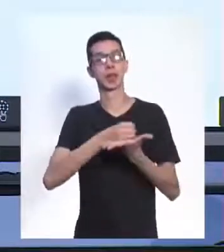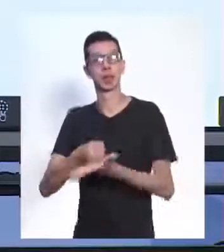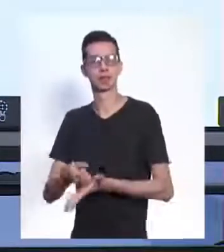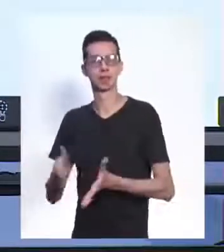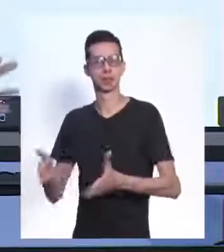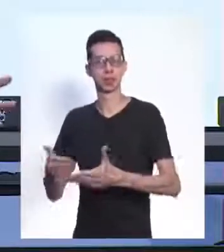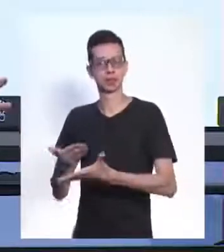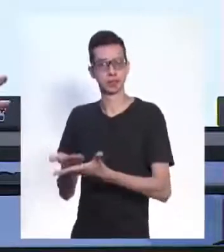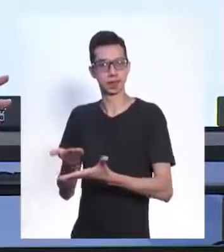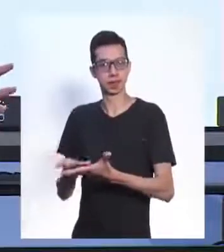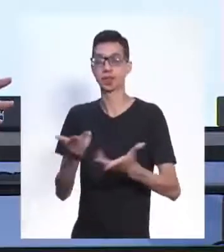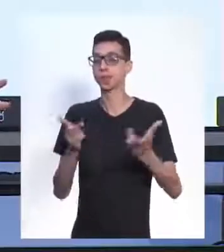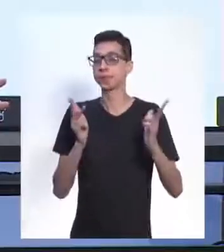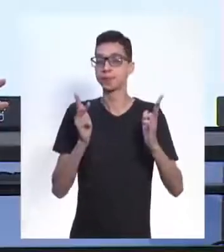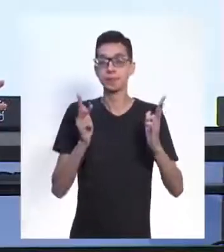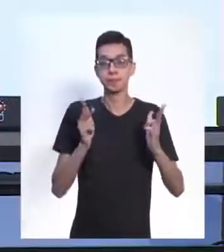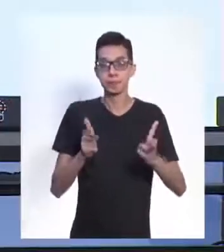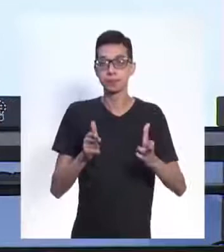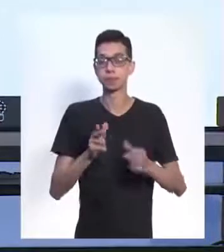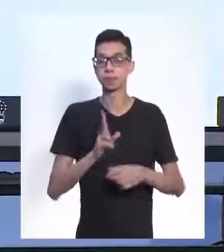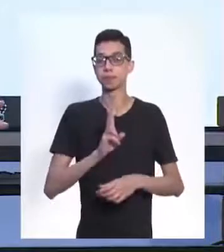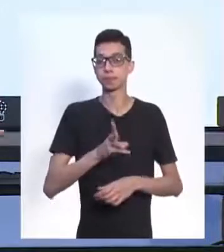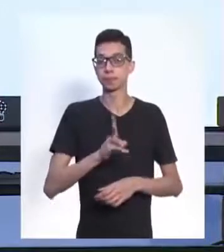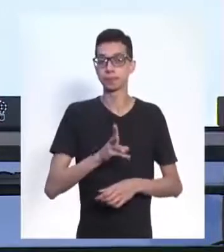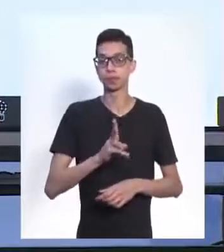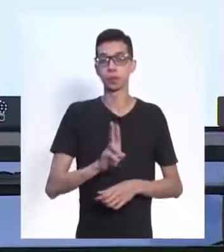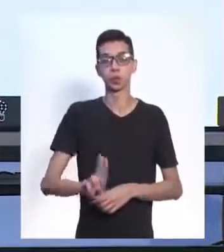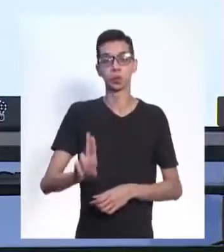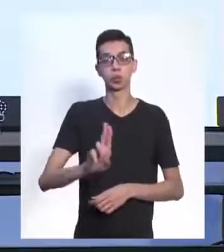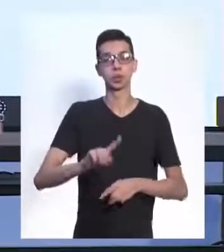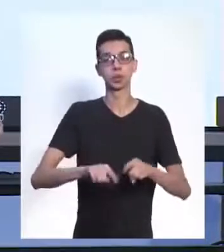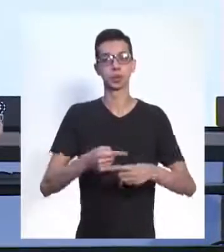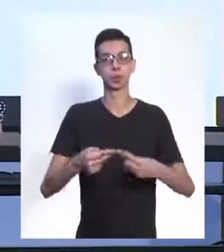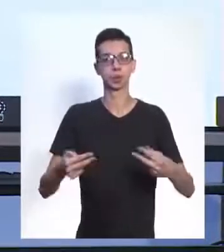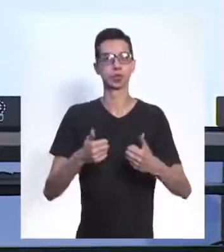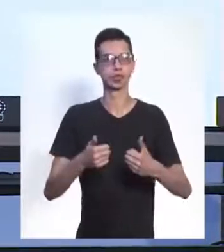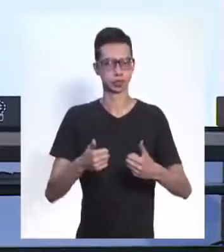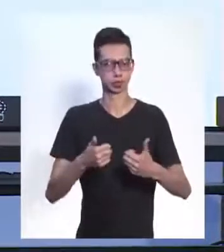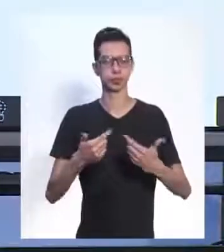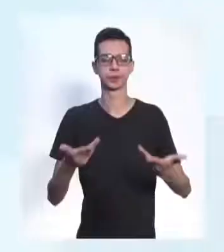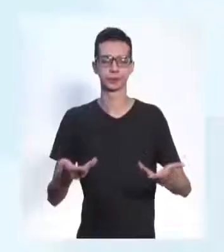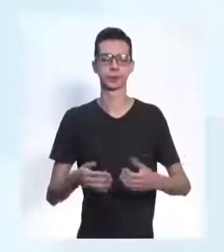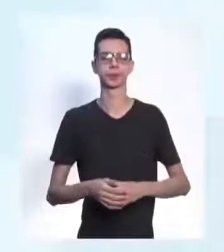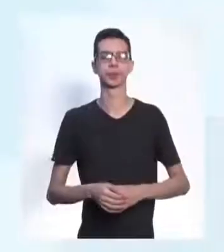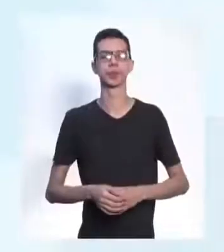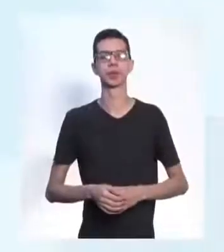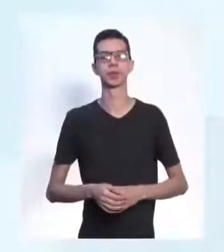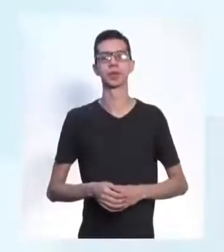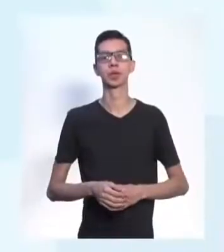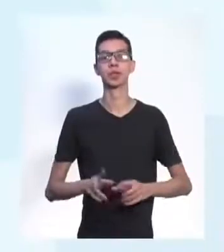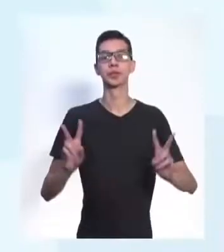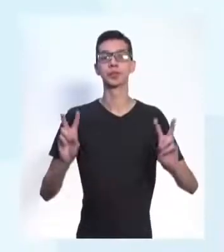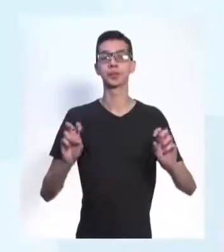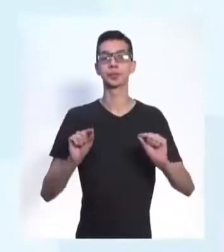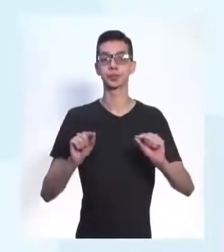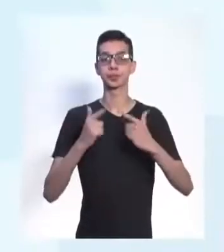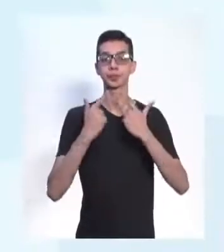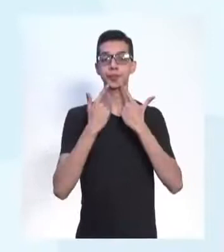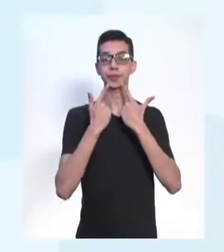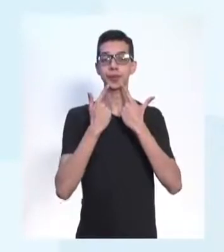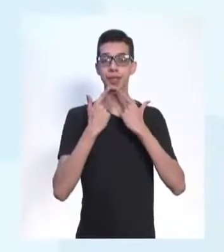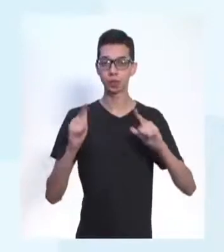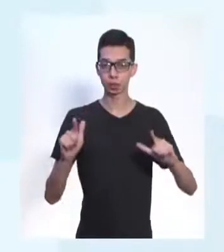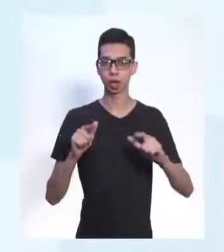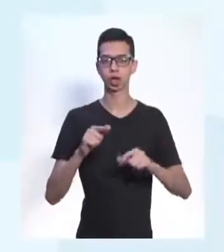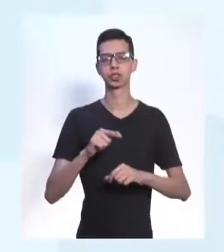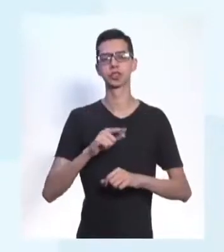de aula, os mesmos objetos, tá certo? Então, continuando. Em sua linguagem artístico e estético, utilizam-se elementos